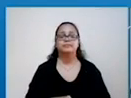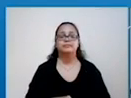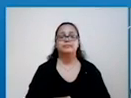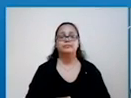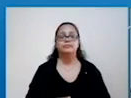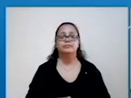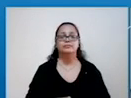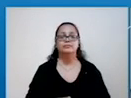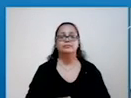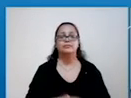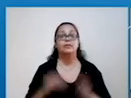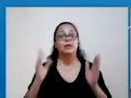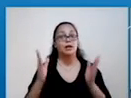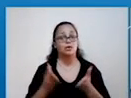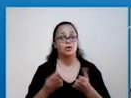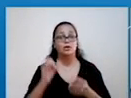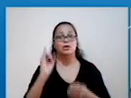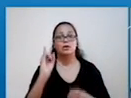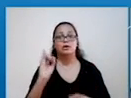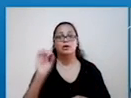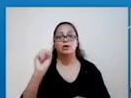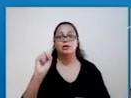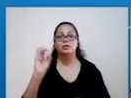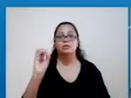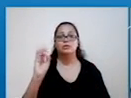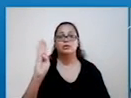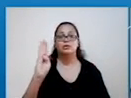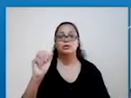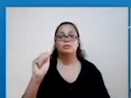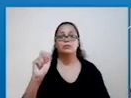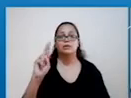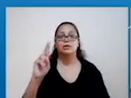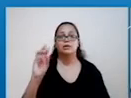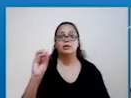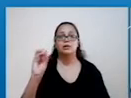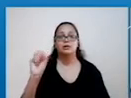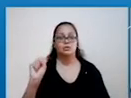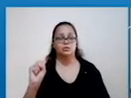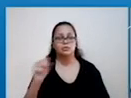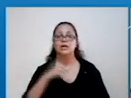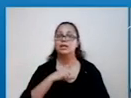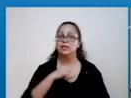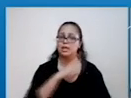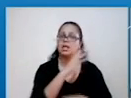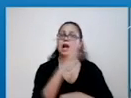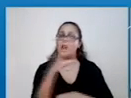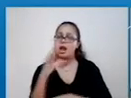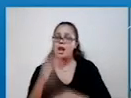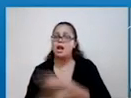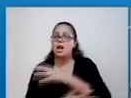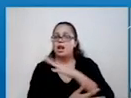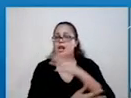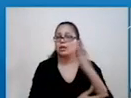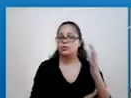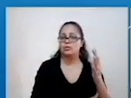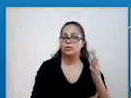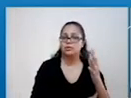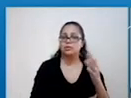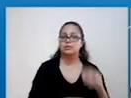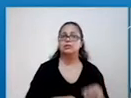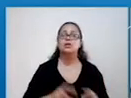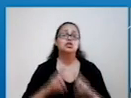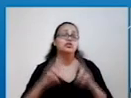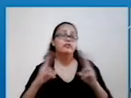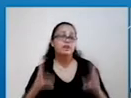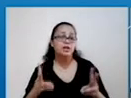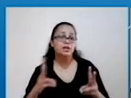Aqui agora vamos falar dos isóbaros. Também existem na natureza átomos com diferentes números de prótons